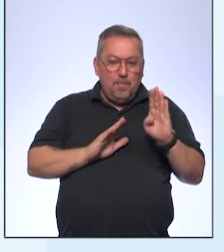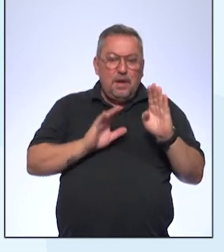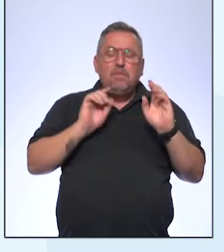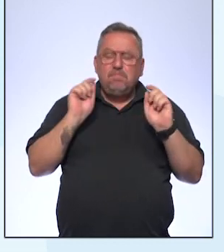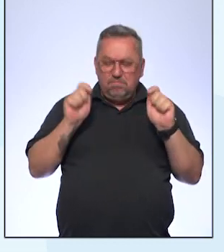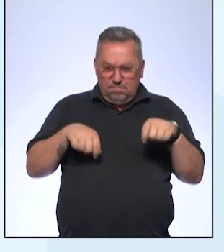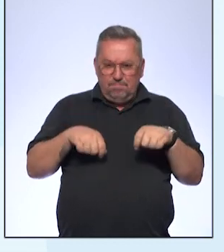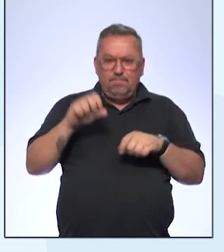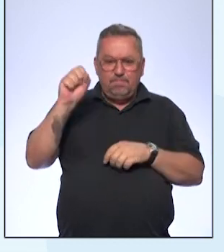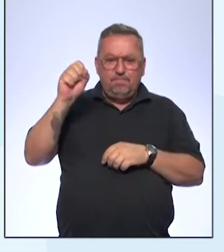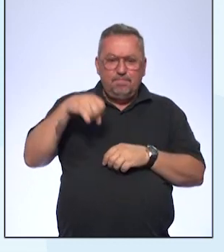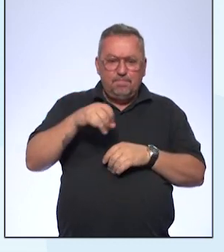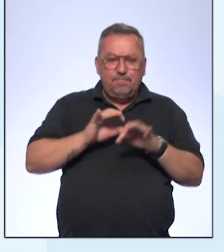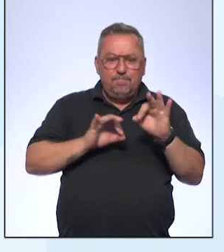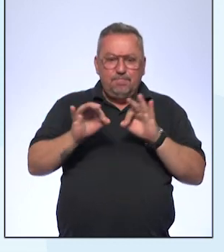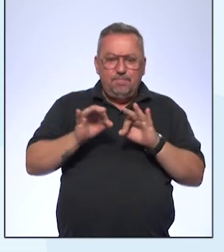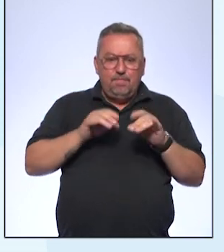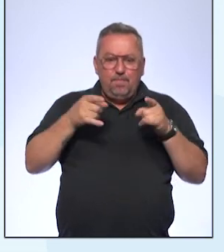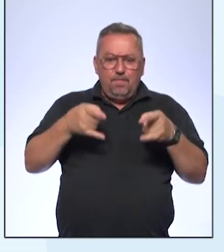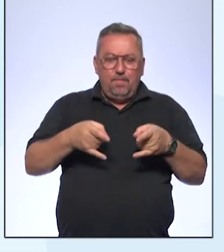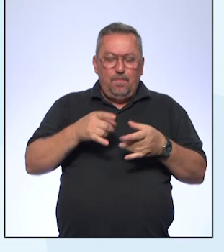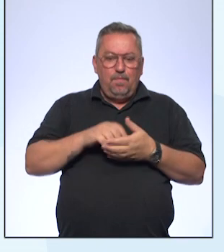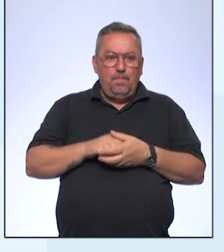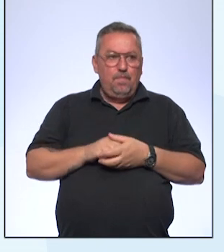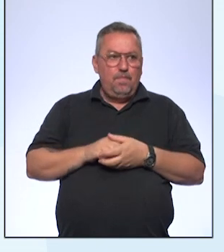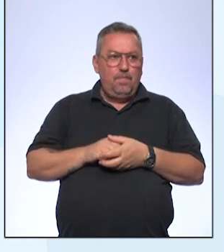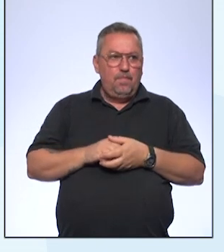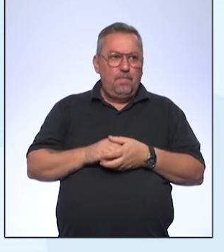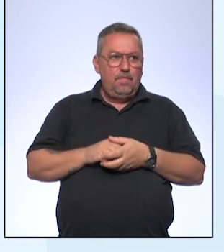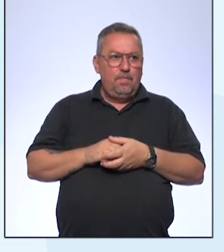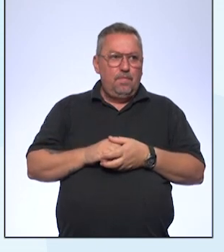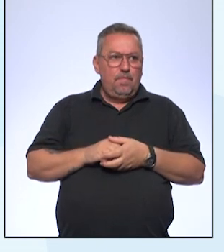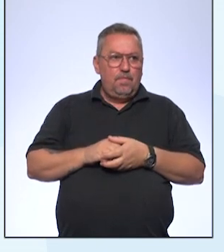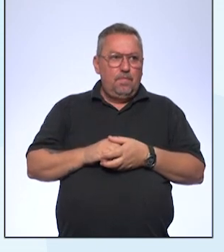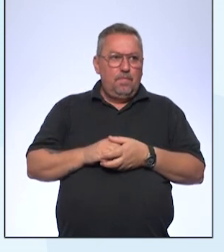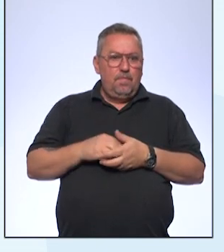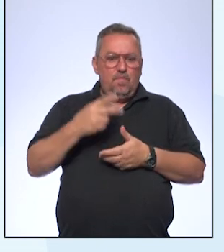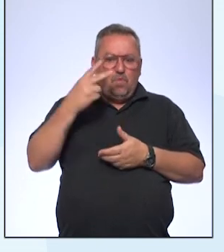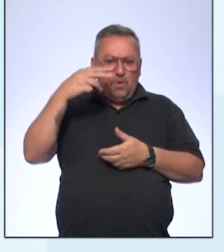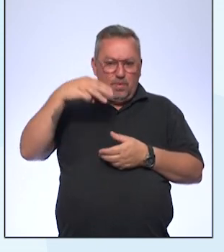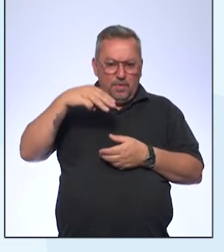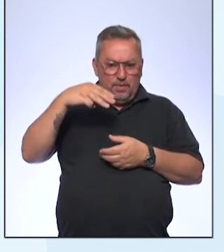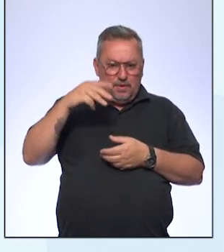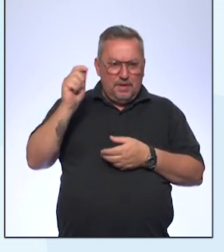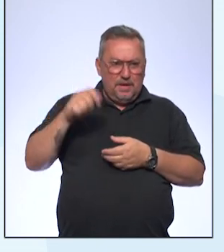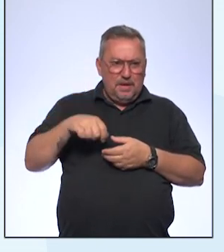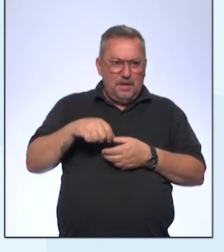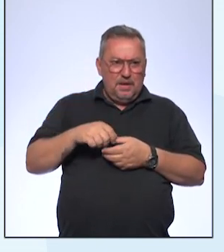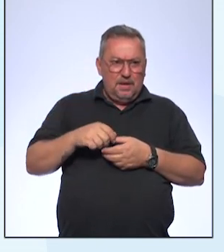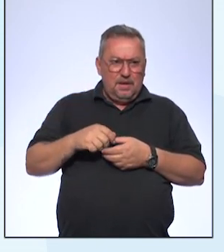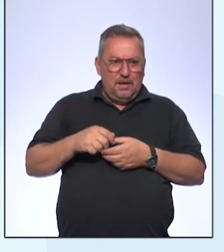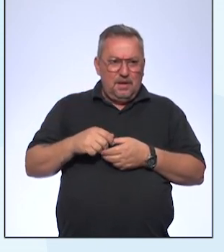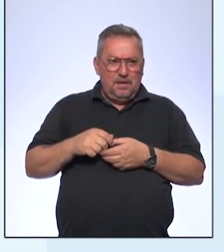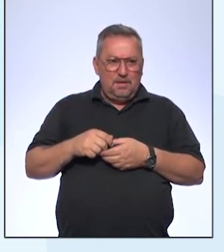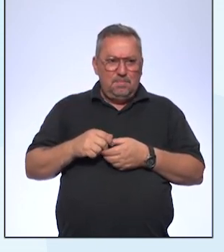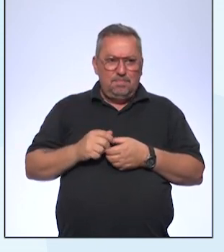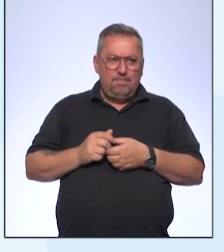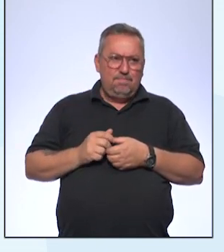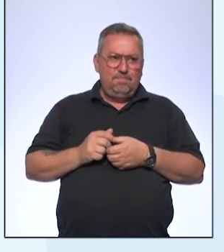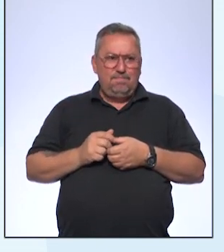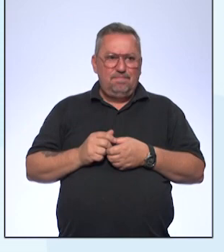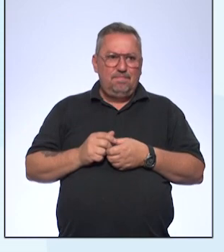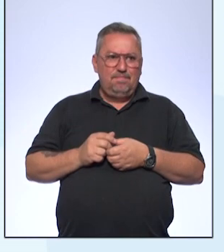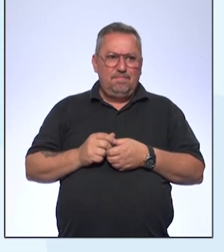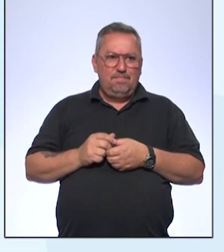o ângulo dos que arrumam quarto. Acho que uns 2 minutos para ele, será que dá tempo, Alê? Dois?